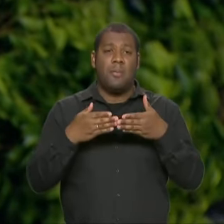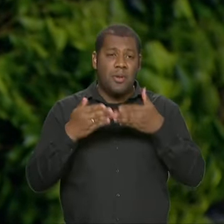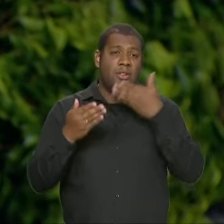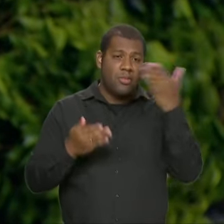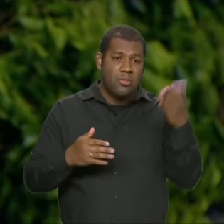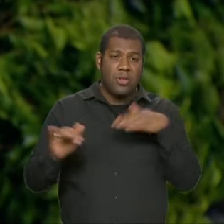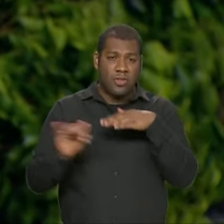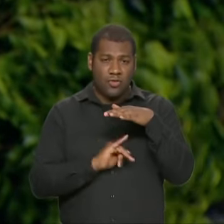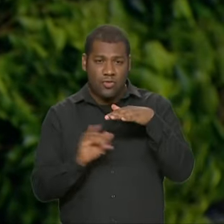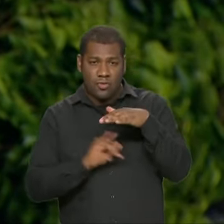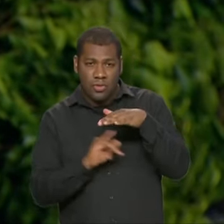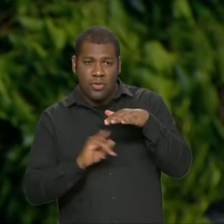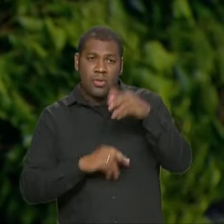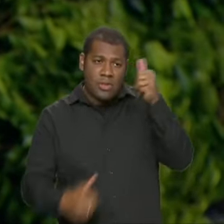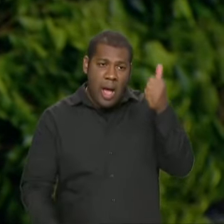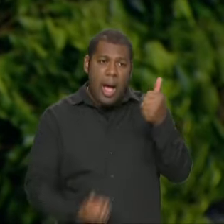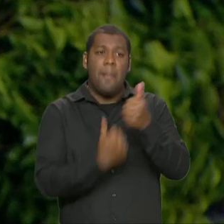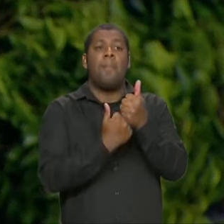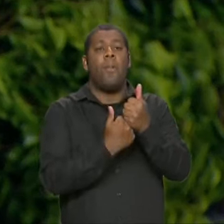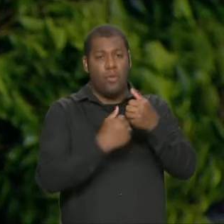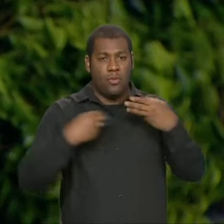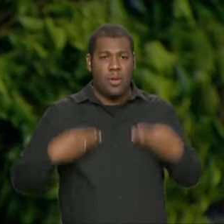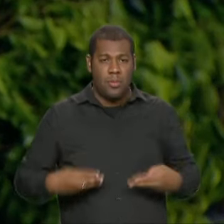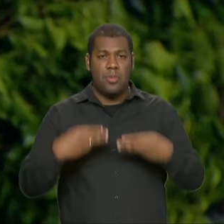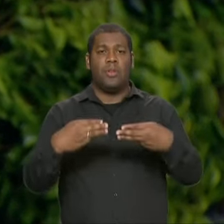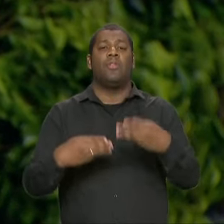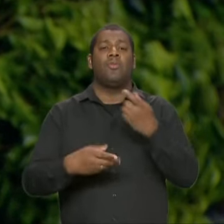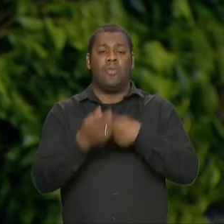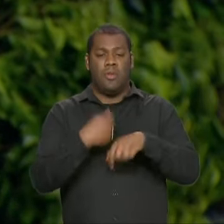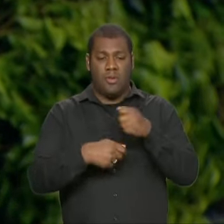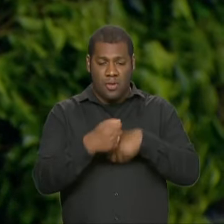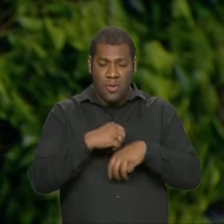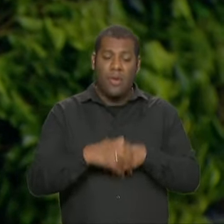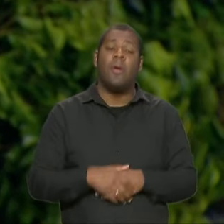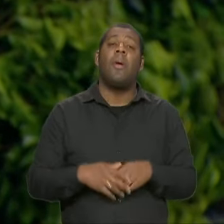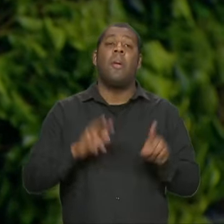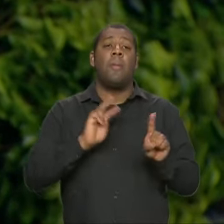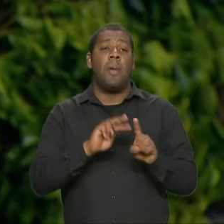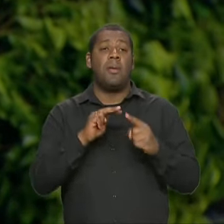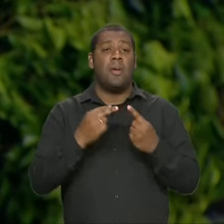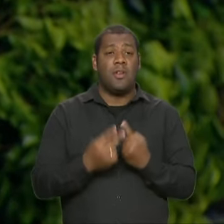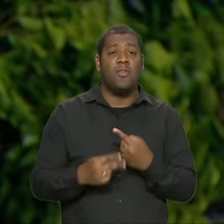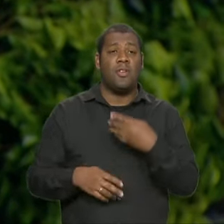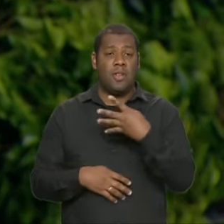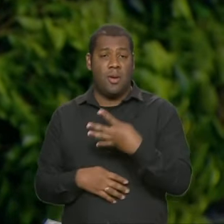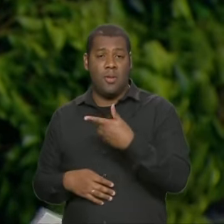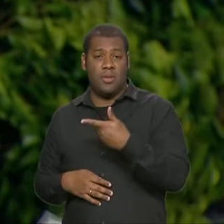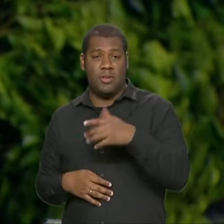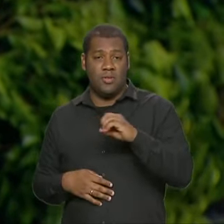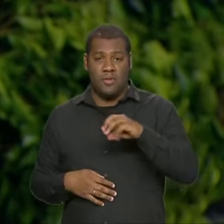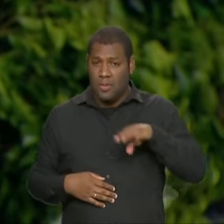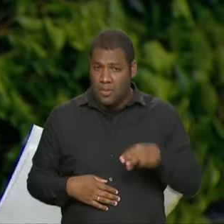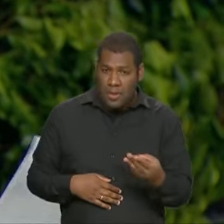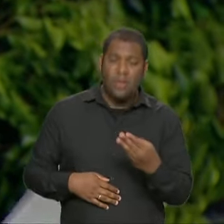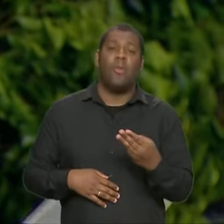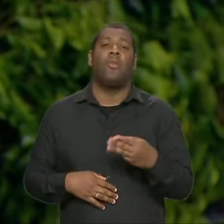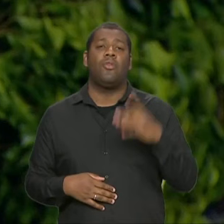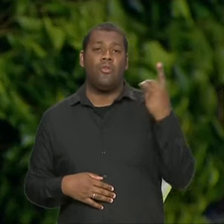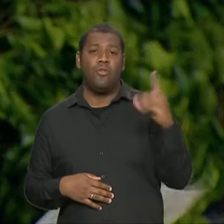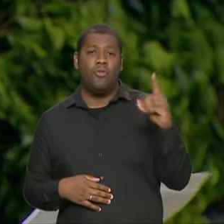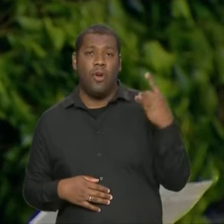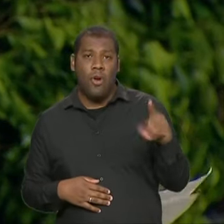economia, porque no ano seguinte podemos chegar a 420 milhões de dólares para trabalhar na